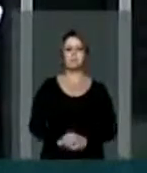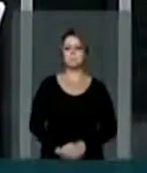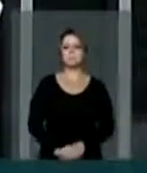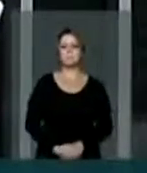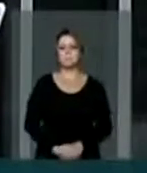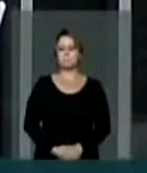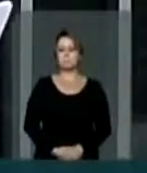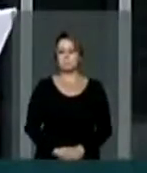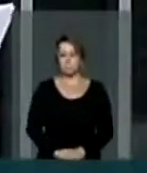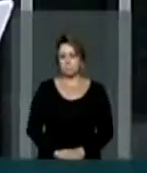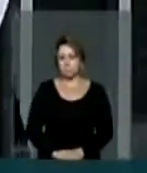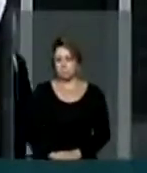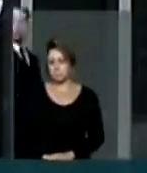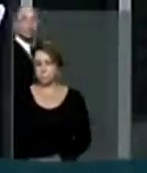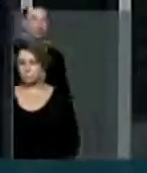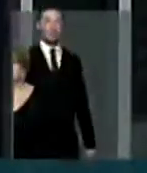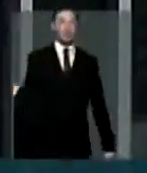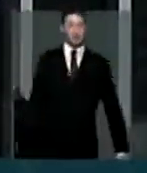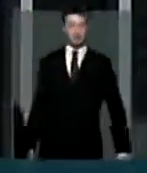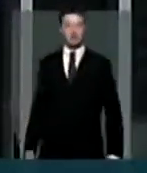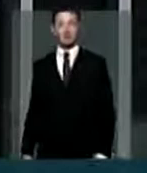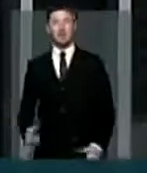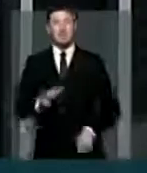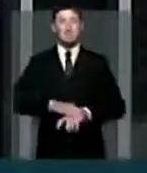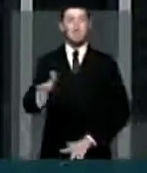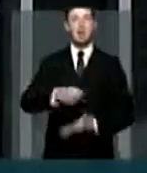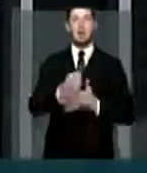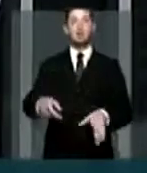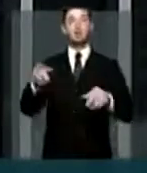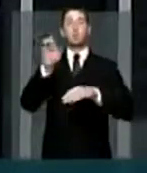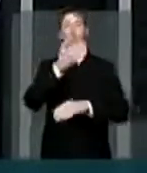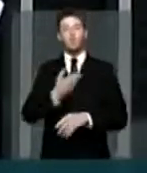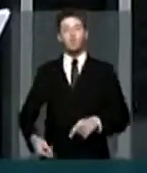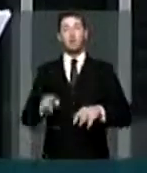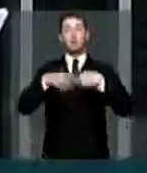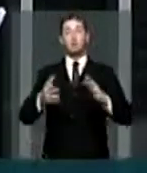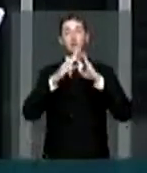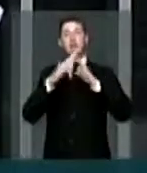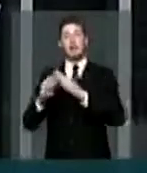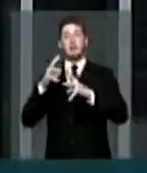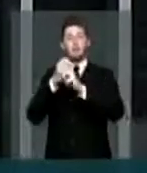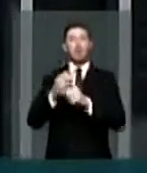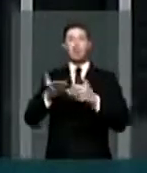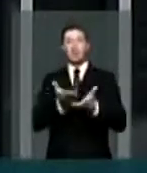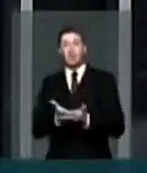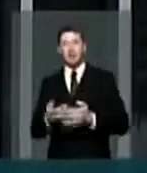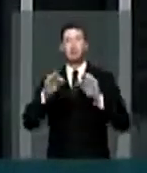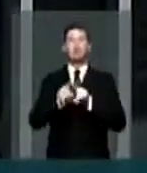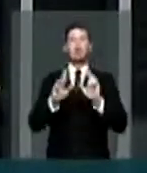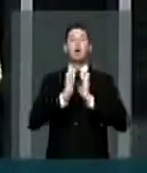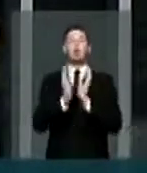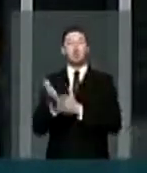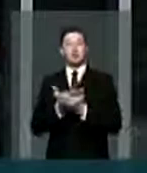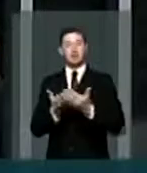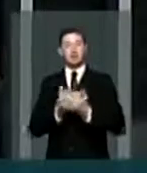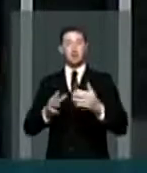e psicologia, são as que mais contribuem para o Estado por meio de suas casas de recuperações e comunidades